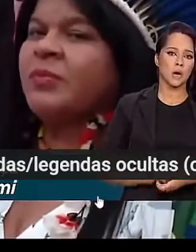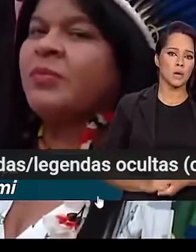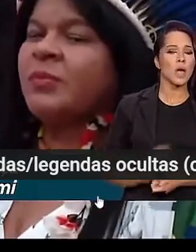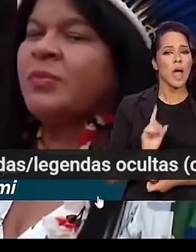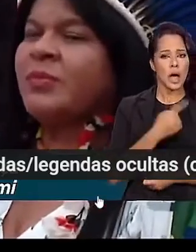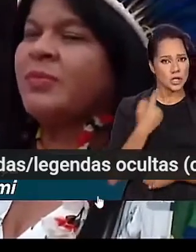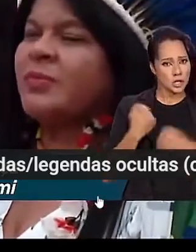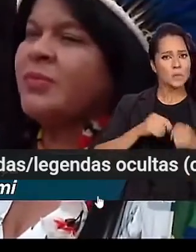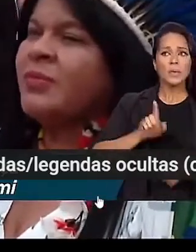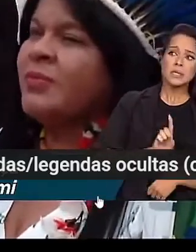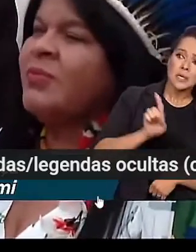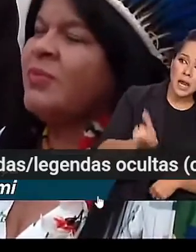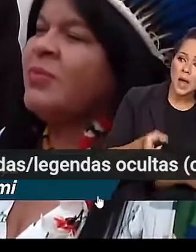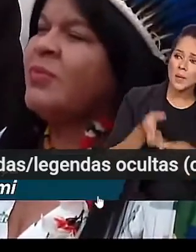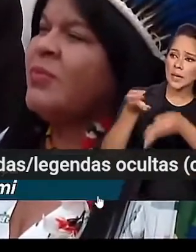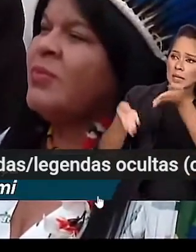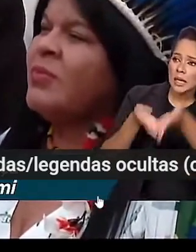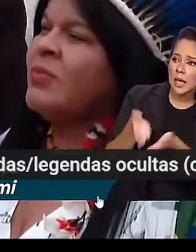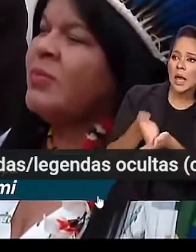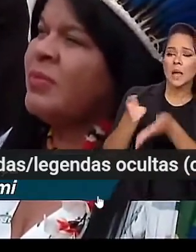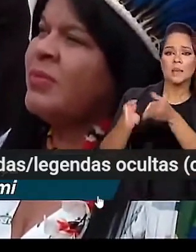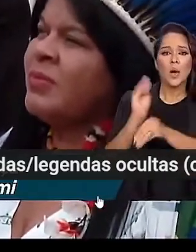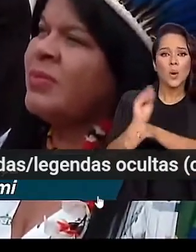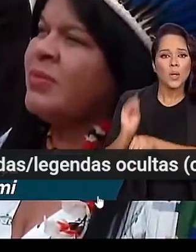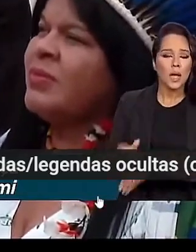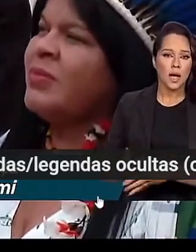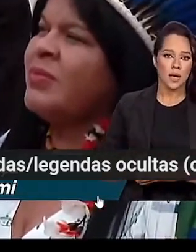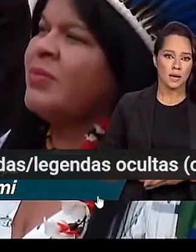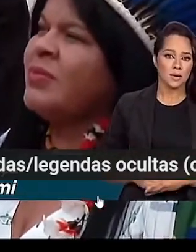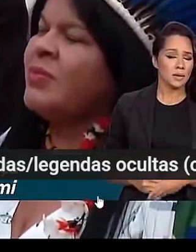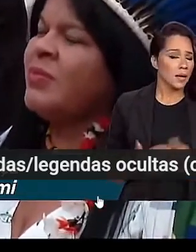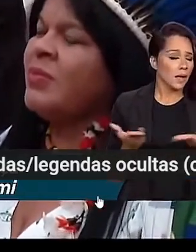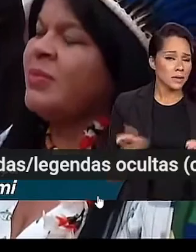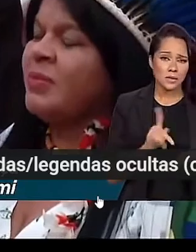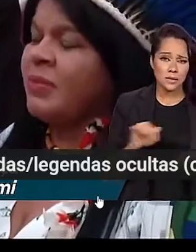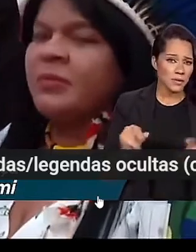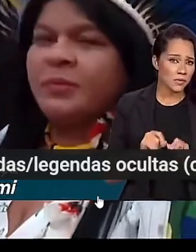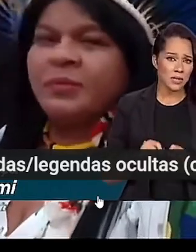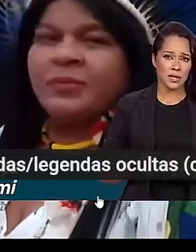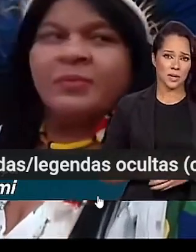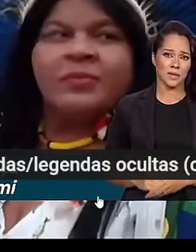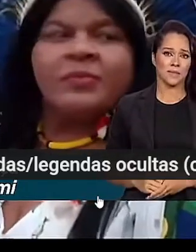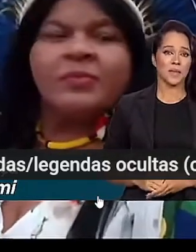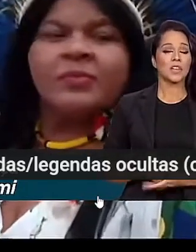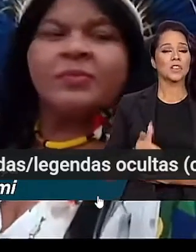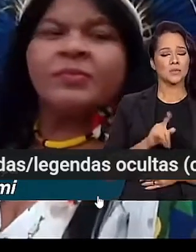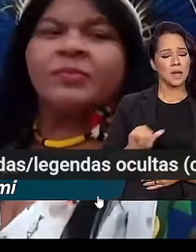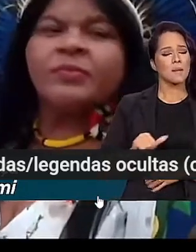aos povos originários. É isso, muito obrigado a todos e até o próximo vídeo.